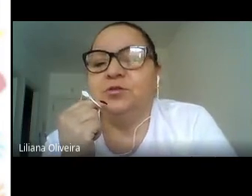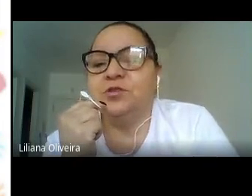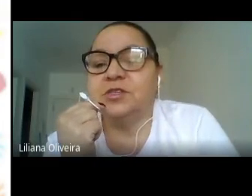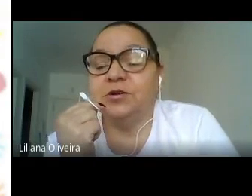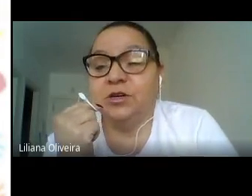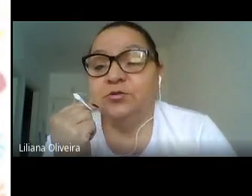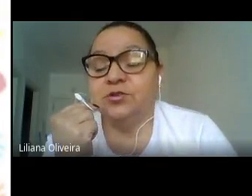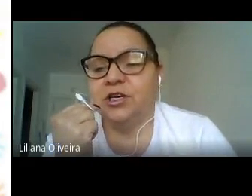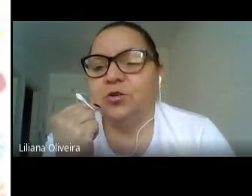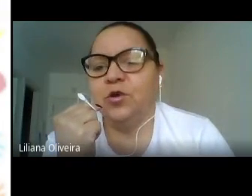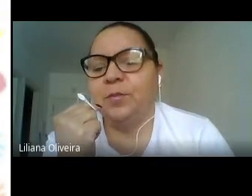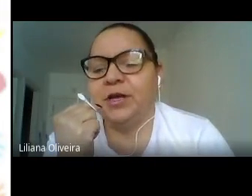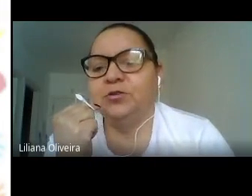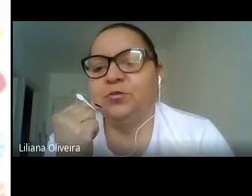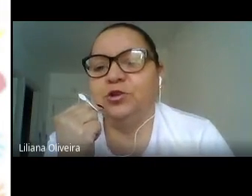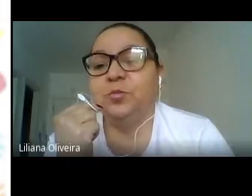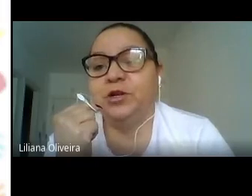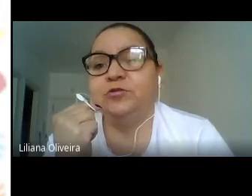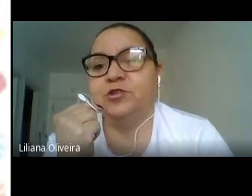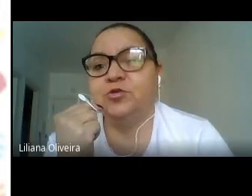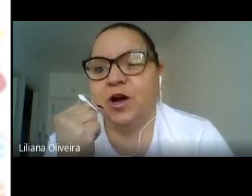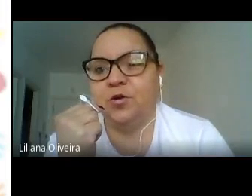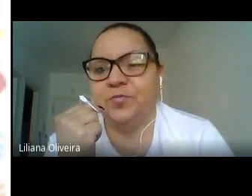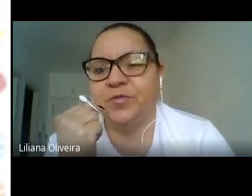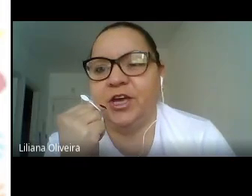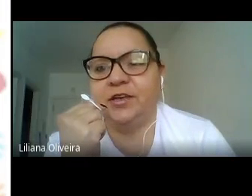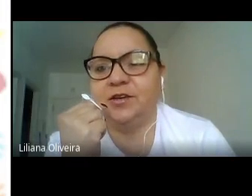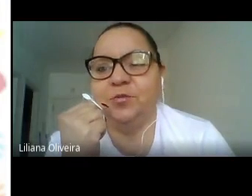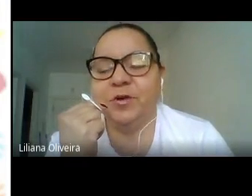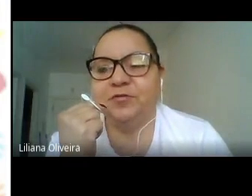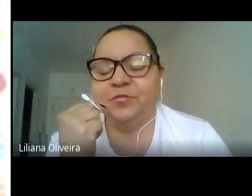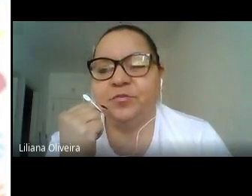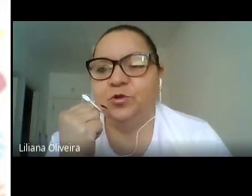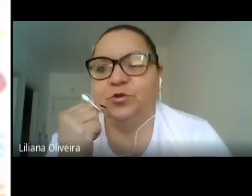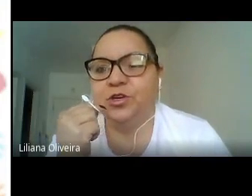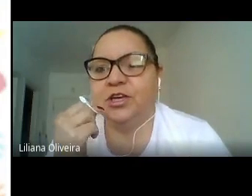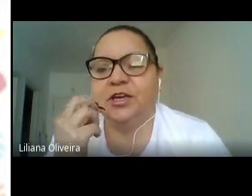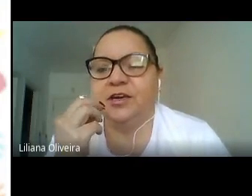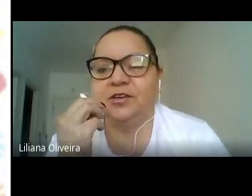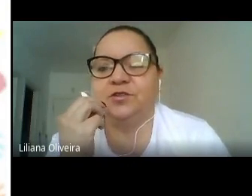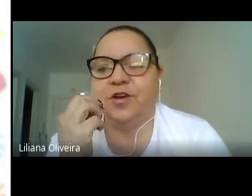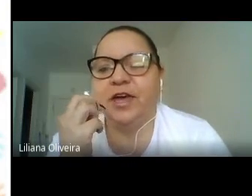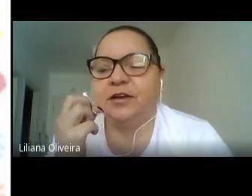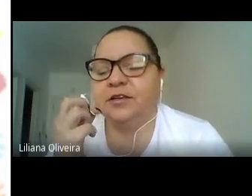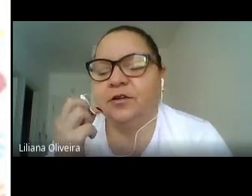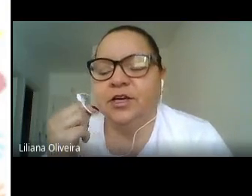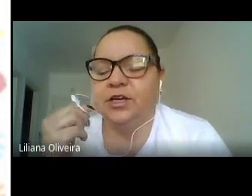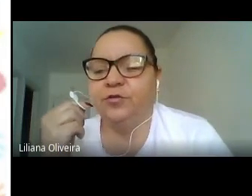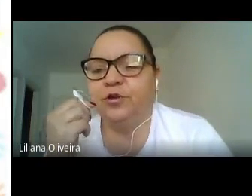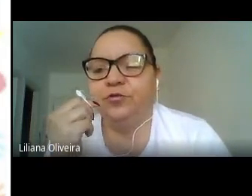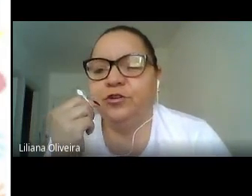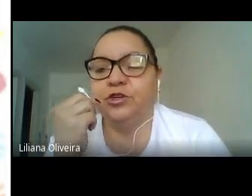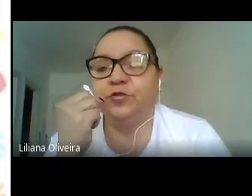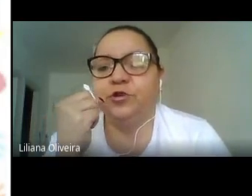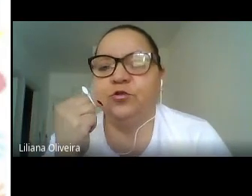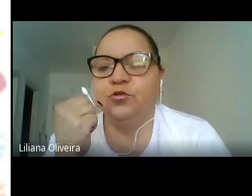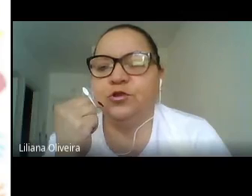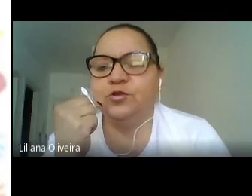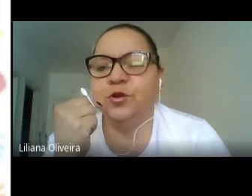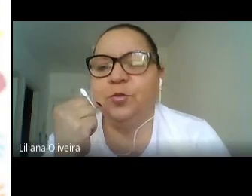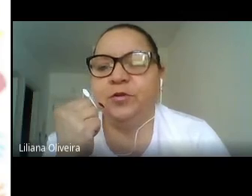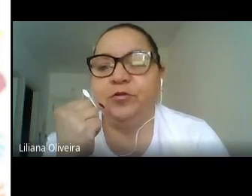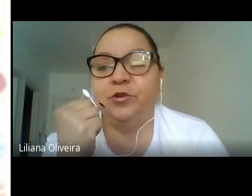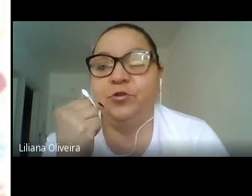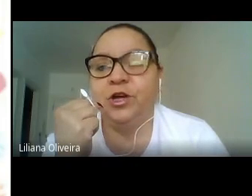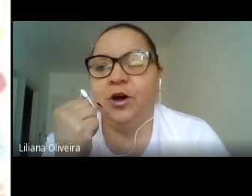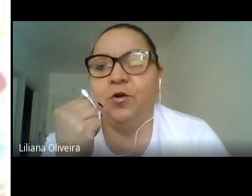os alunos são... Eu aprendo muito pelo visual, né? Então, para tudo que tiver, que for vídeo, que for